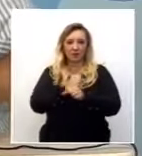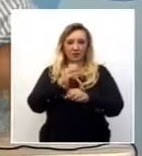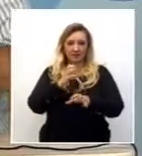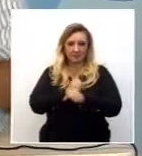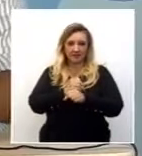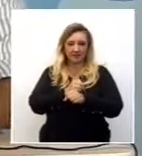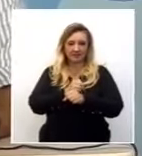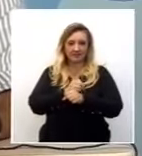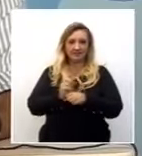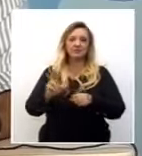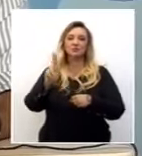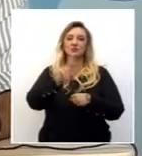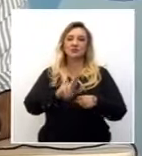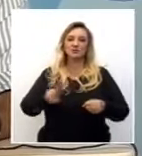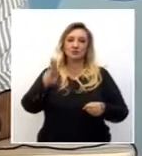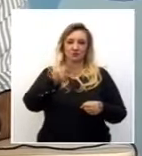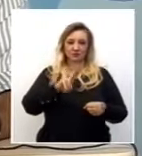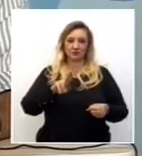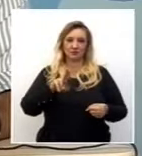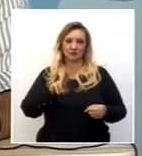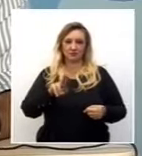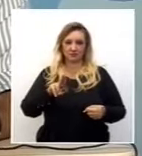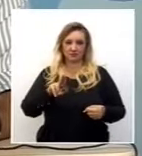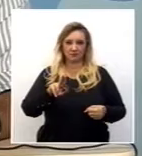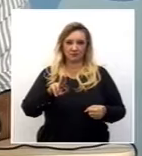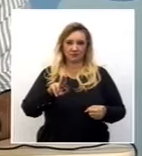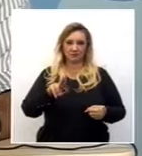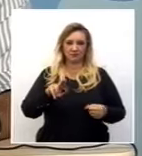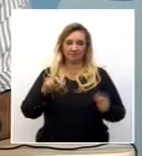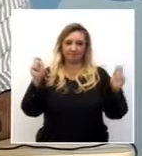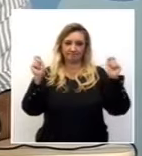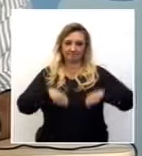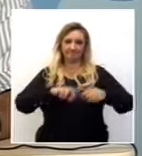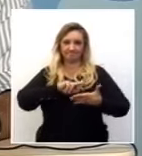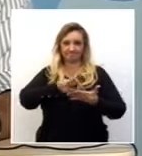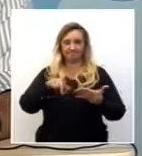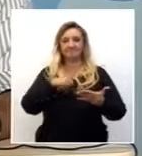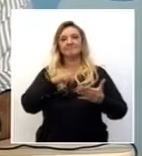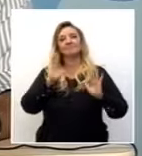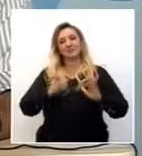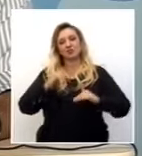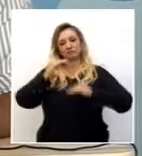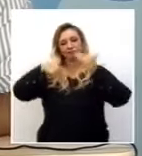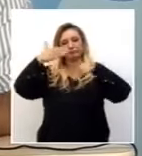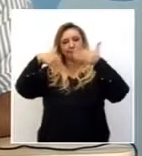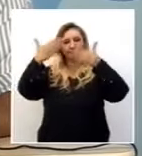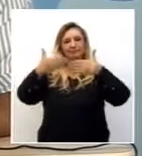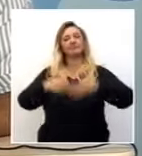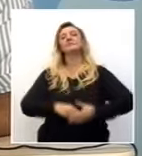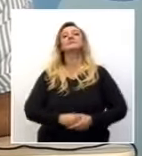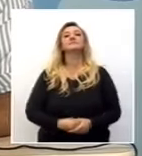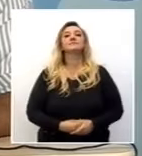contabilidade, utilizar das habilidades que ele já desenvolveu, nessas competências, para